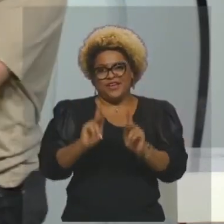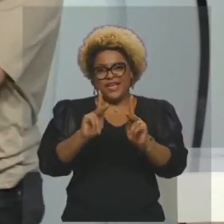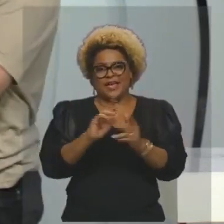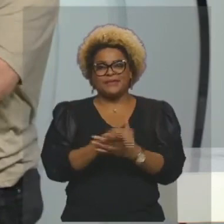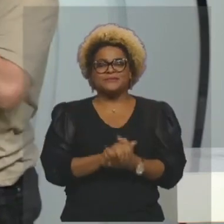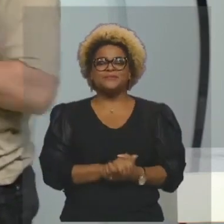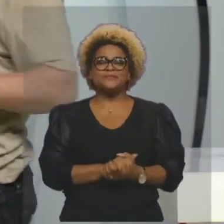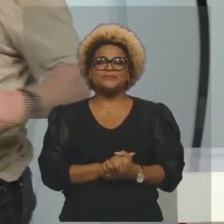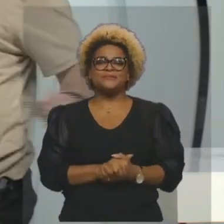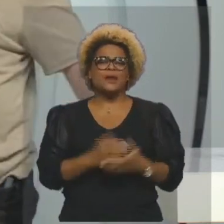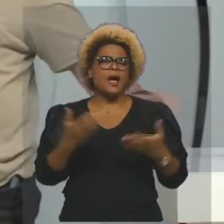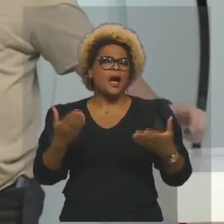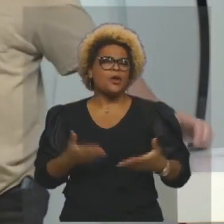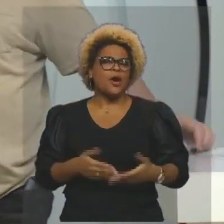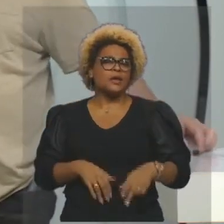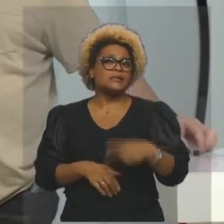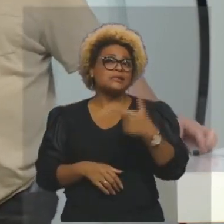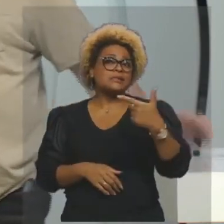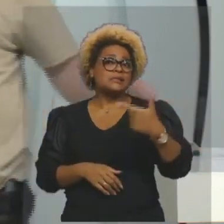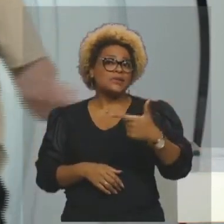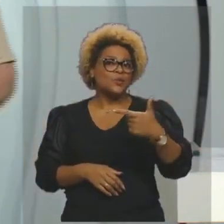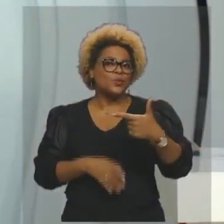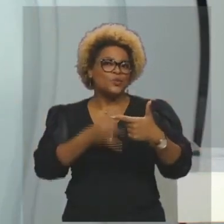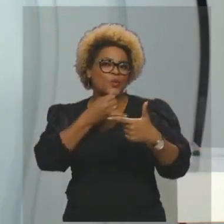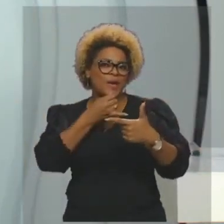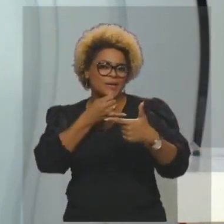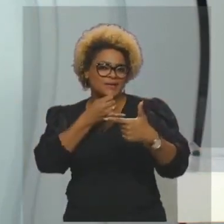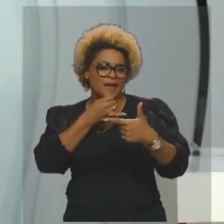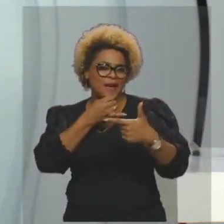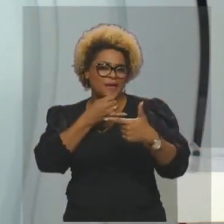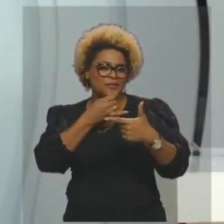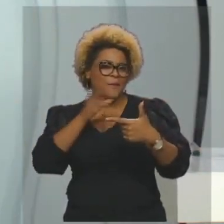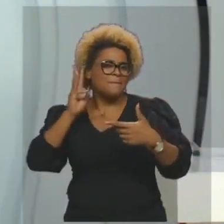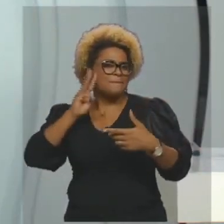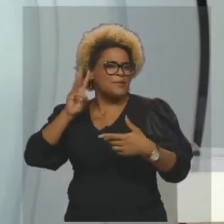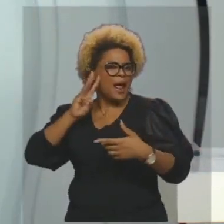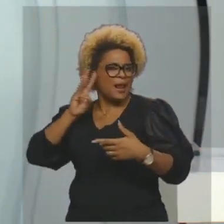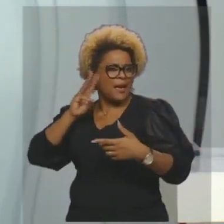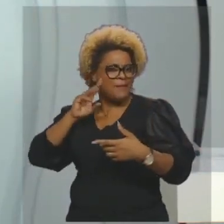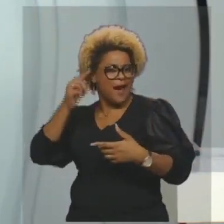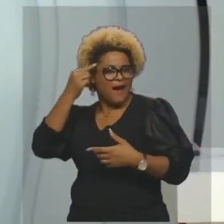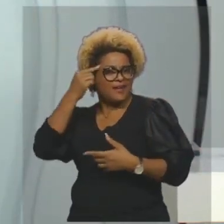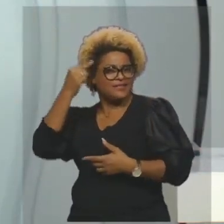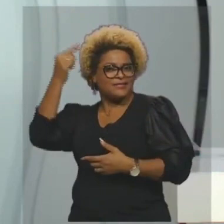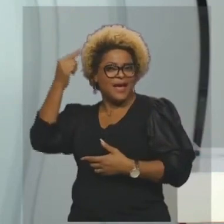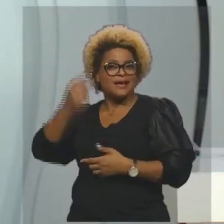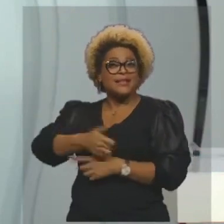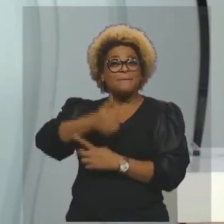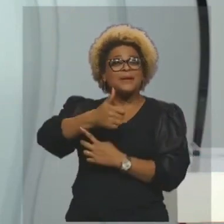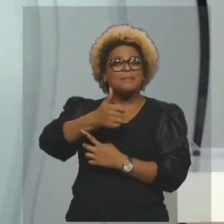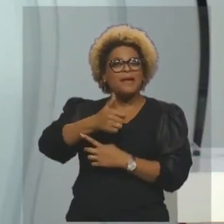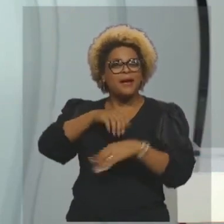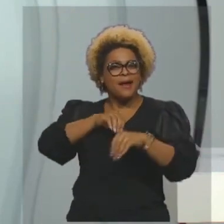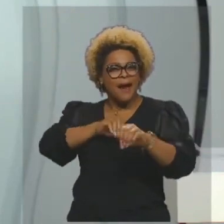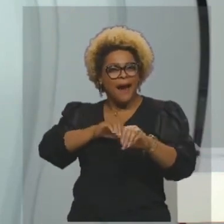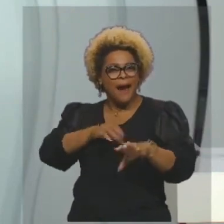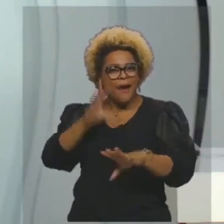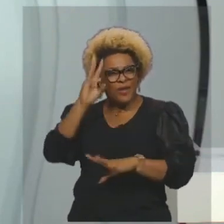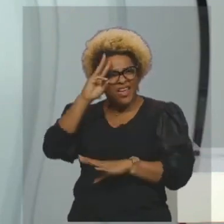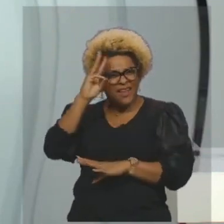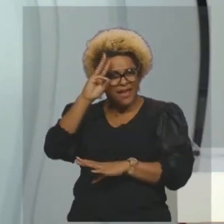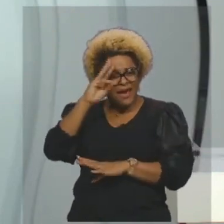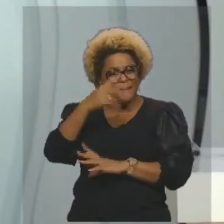um segundo exemplo agora e vou resgatar um pouco da ideia que a gente discutiu na nossa primeira aula deste ciclo, quando eu falei de amperímetros